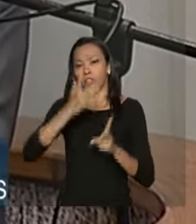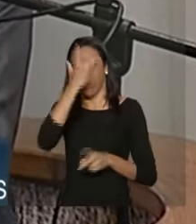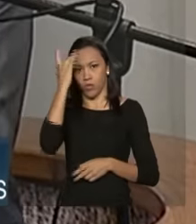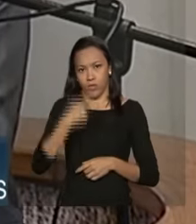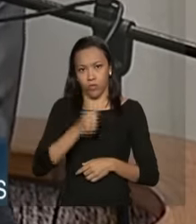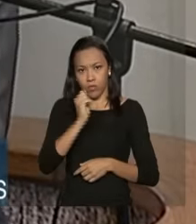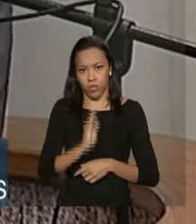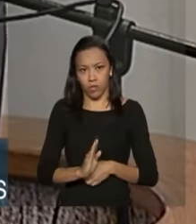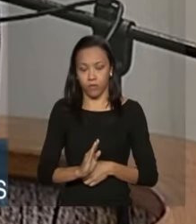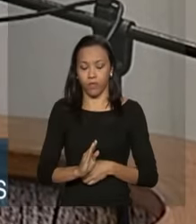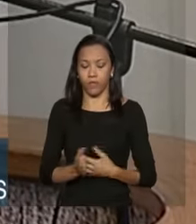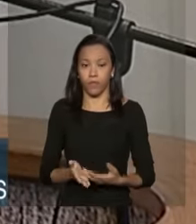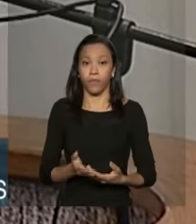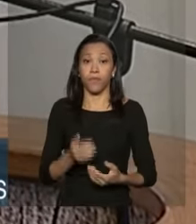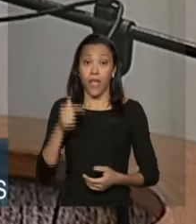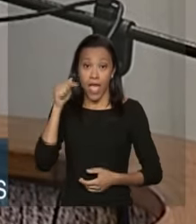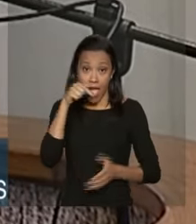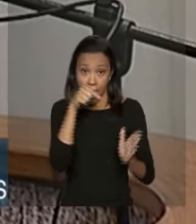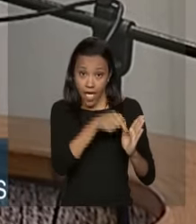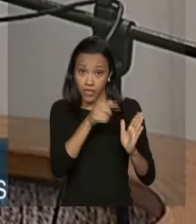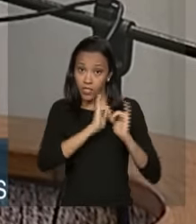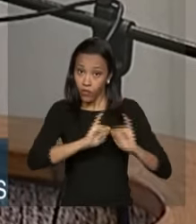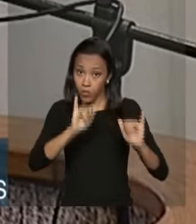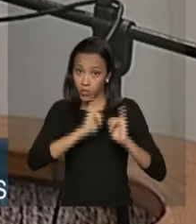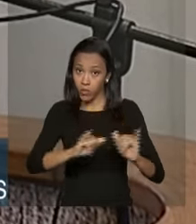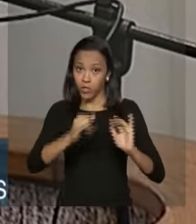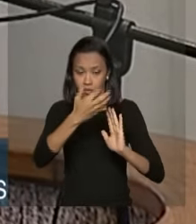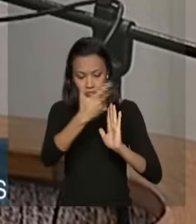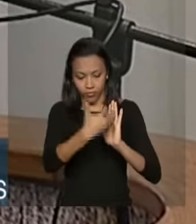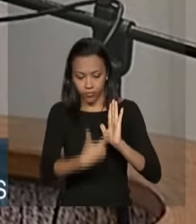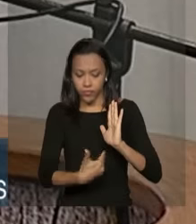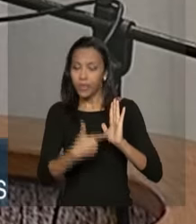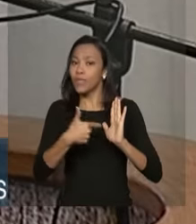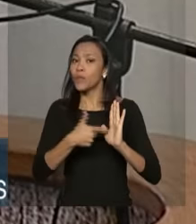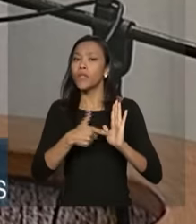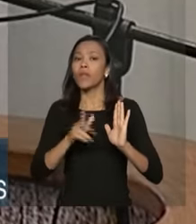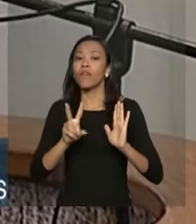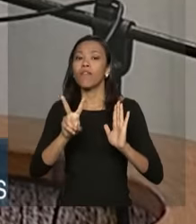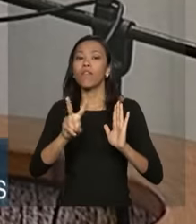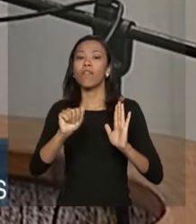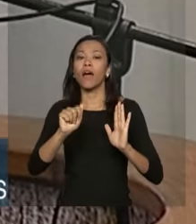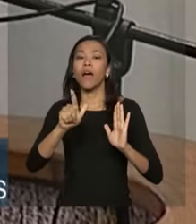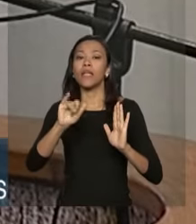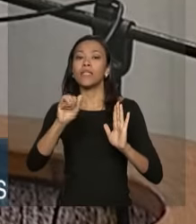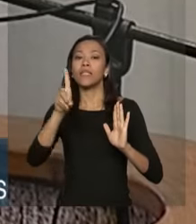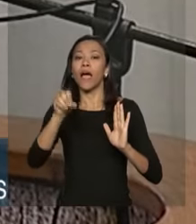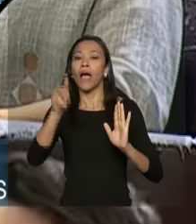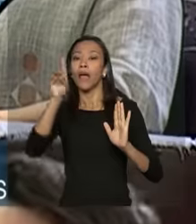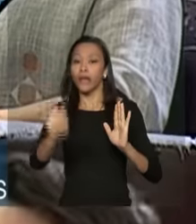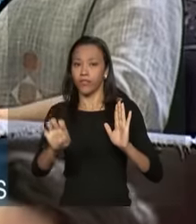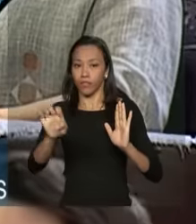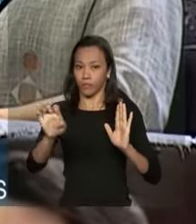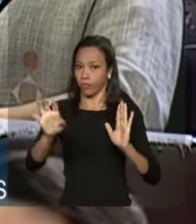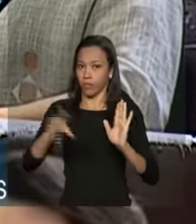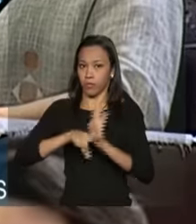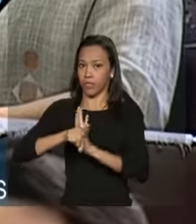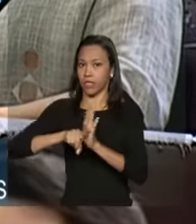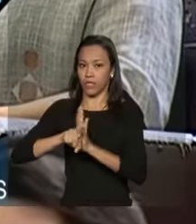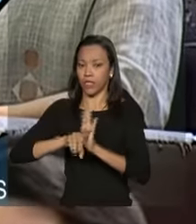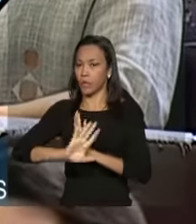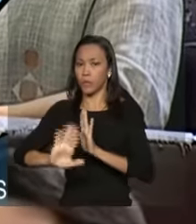naturalmente essas informações não possuem validade estadística optou-se para presente eh